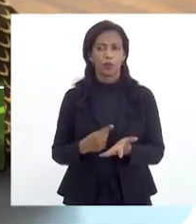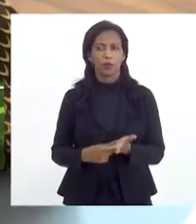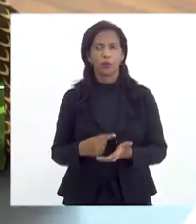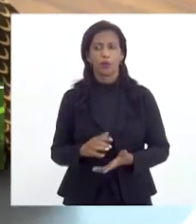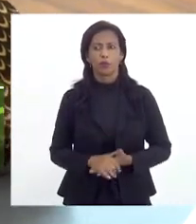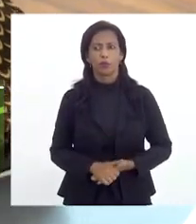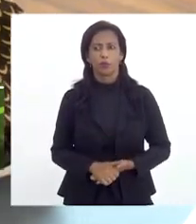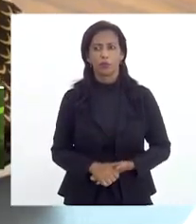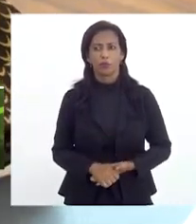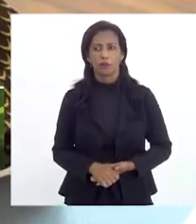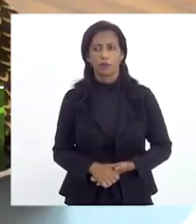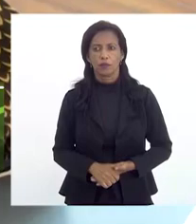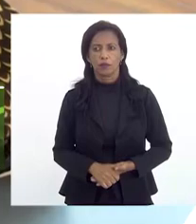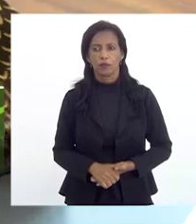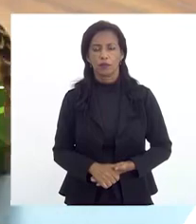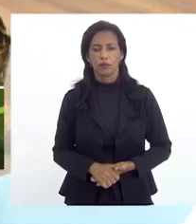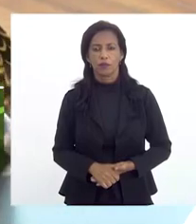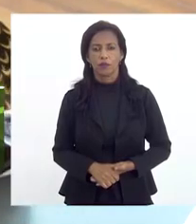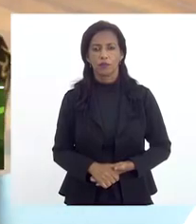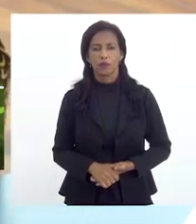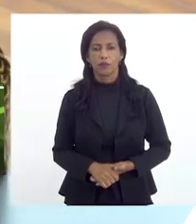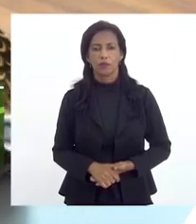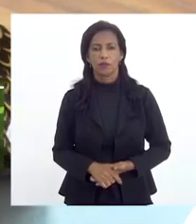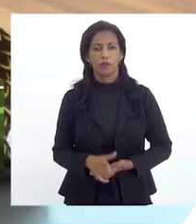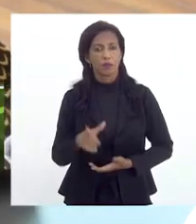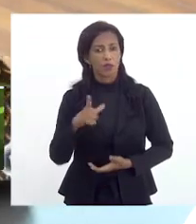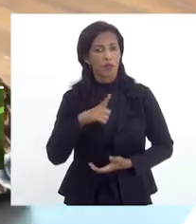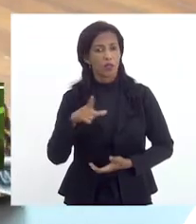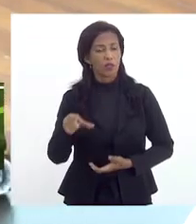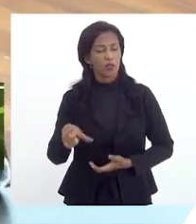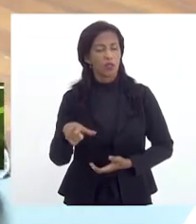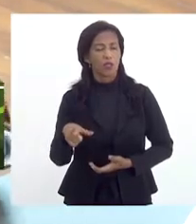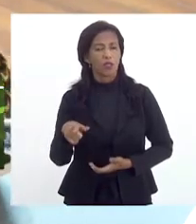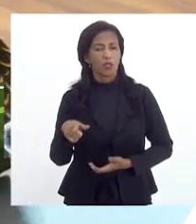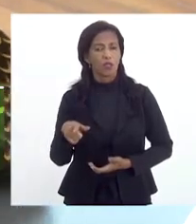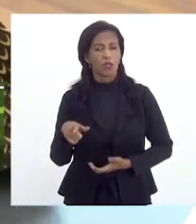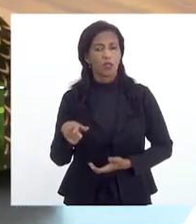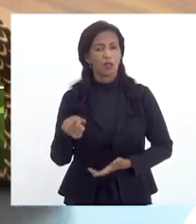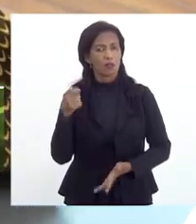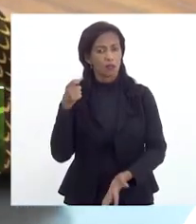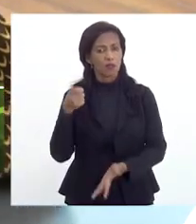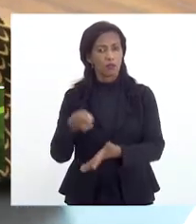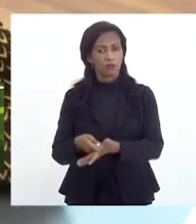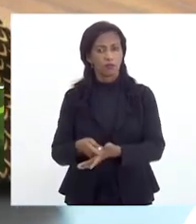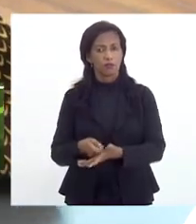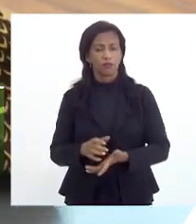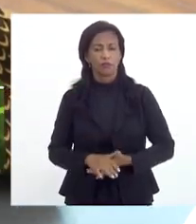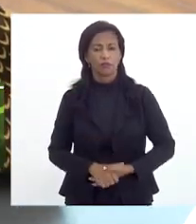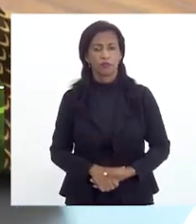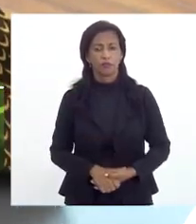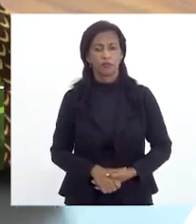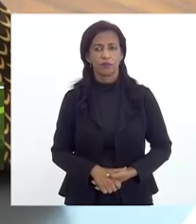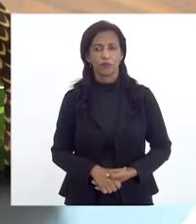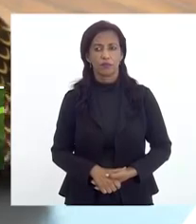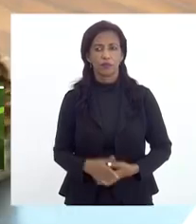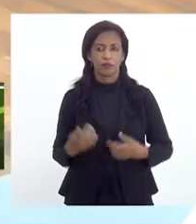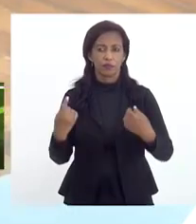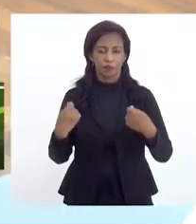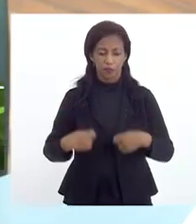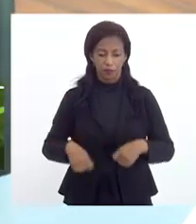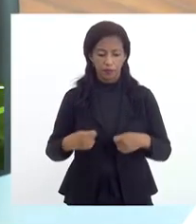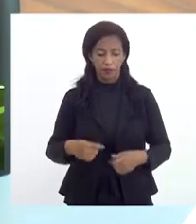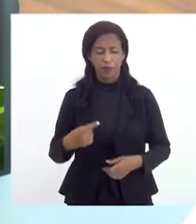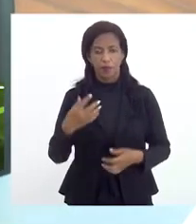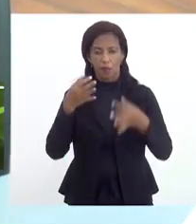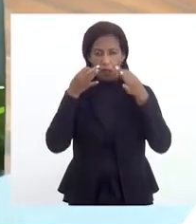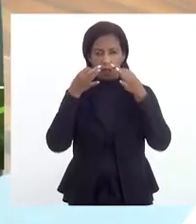De garantir que ele seja Efetivado É preciso Eu